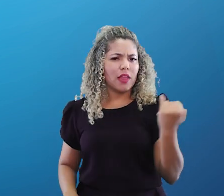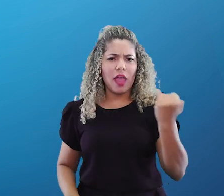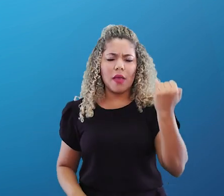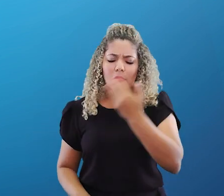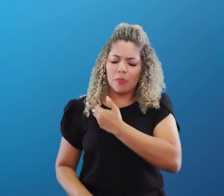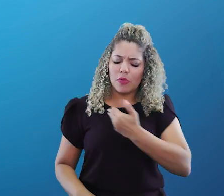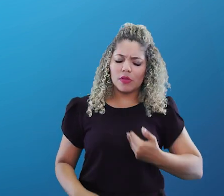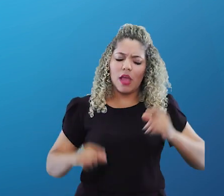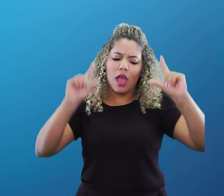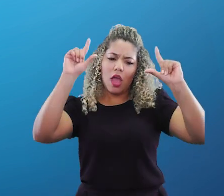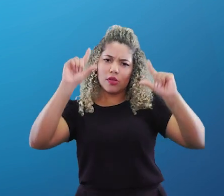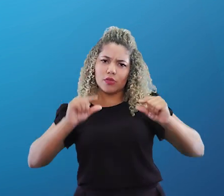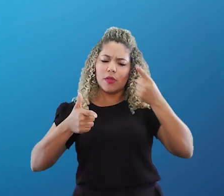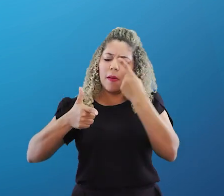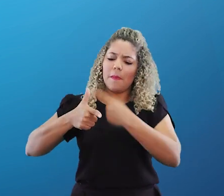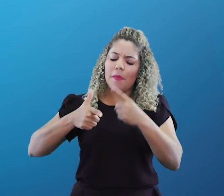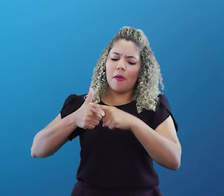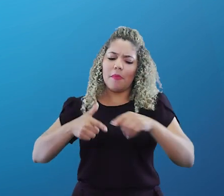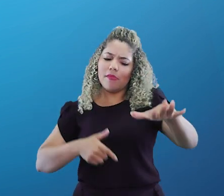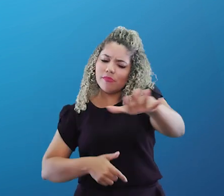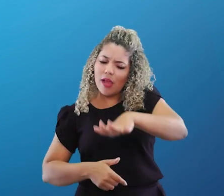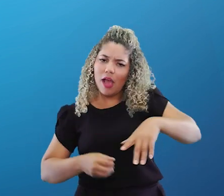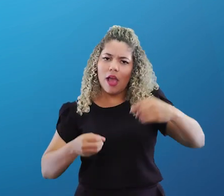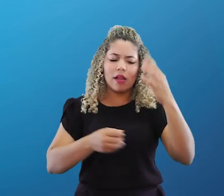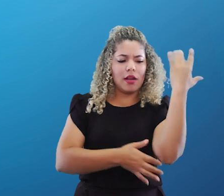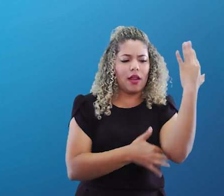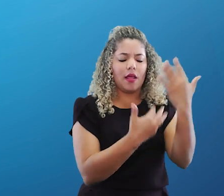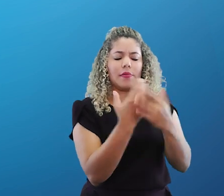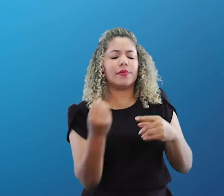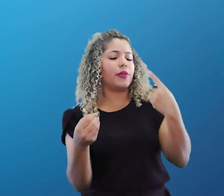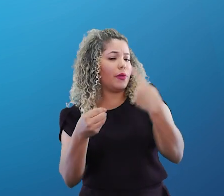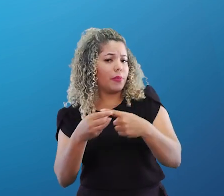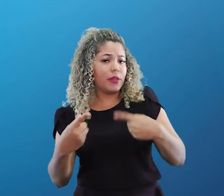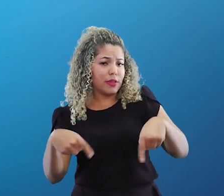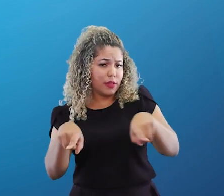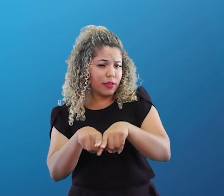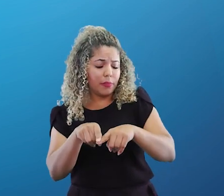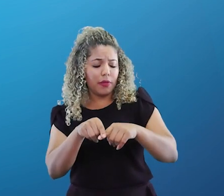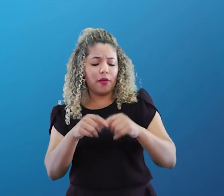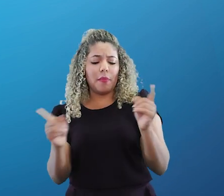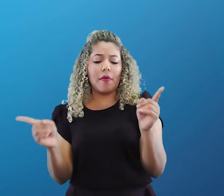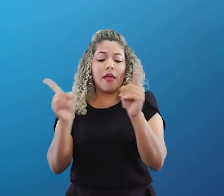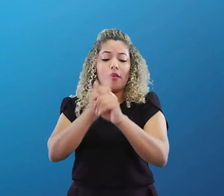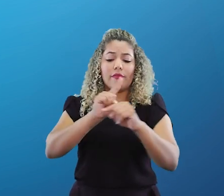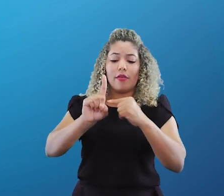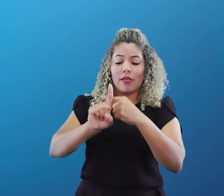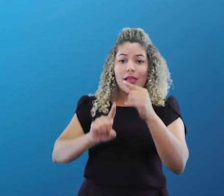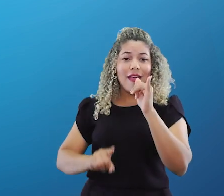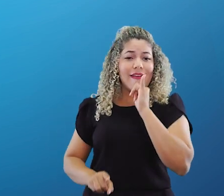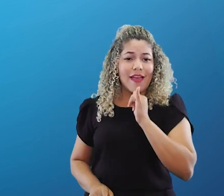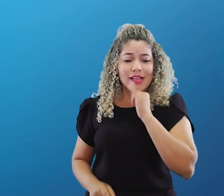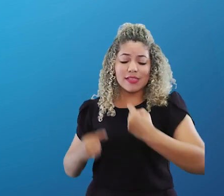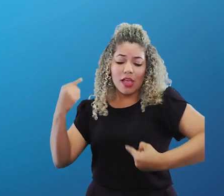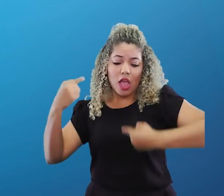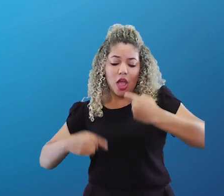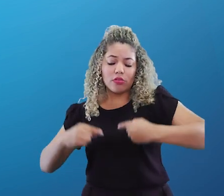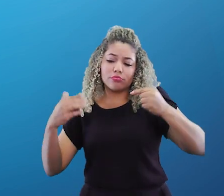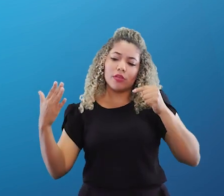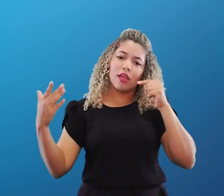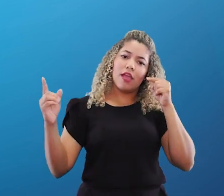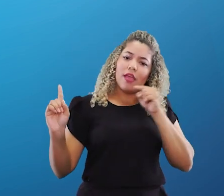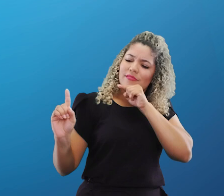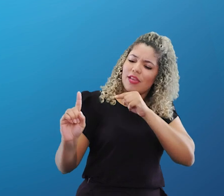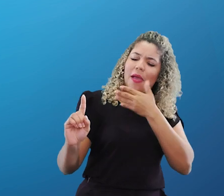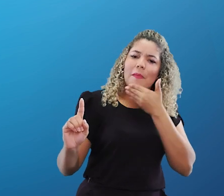para a diminuição de problemas ambientais urbanos, como a inversão térmica. Um exemplo de política que reflete diretamente